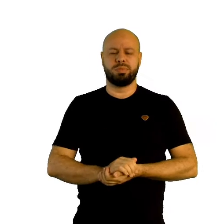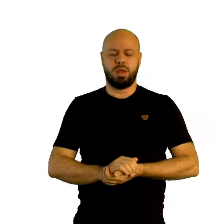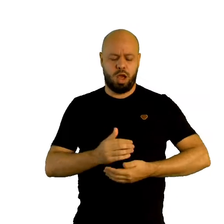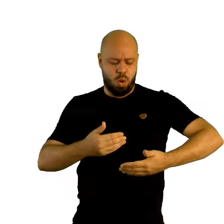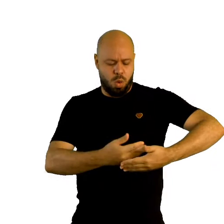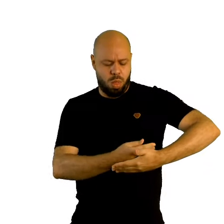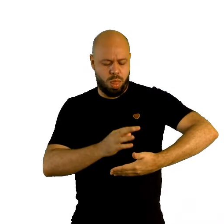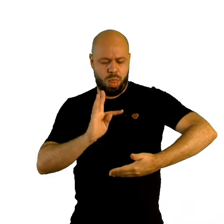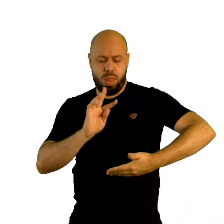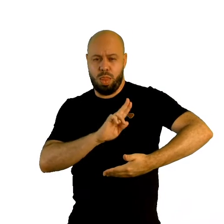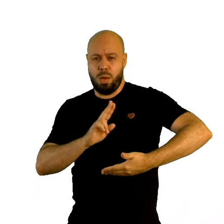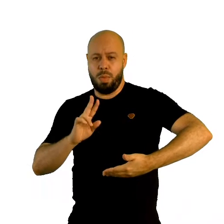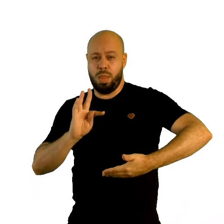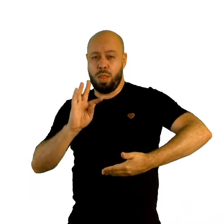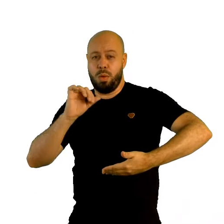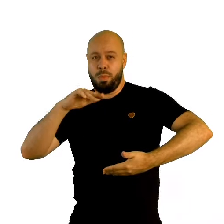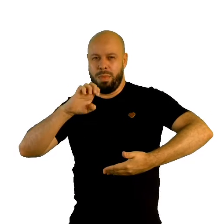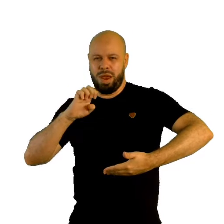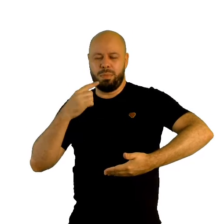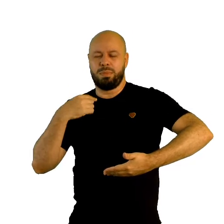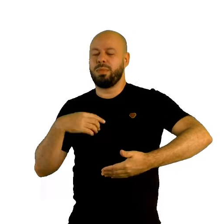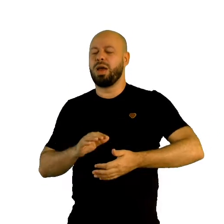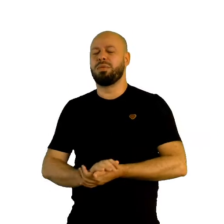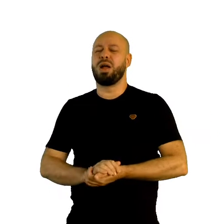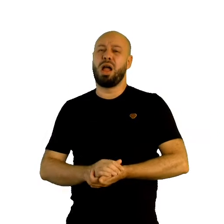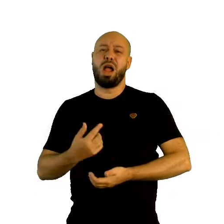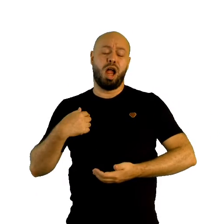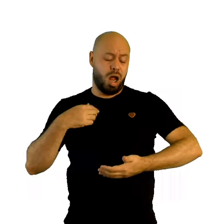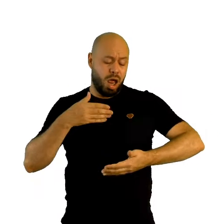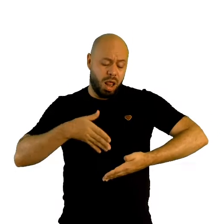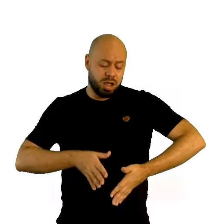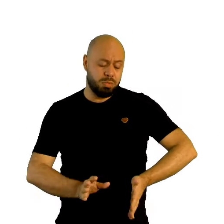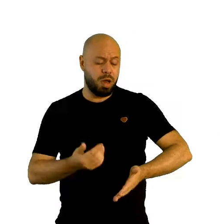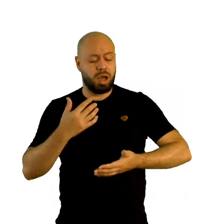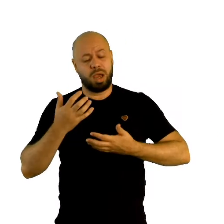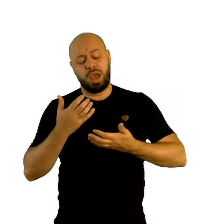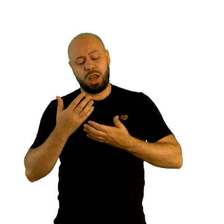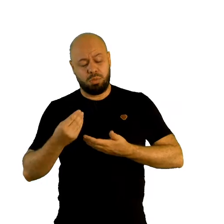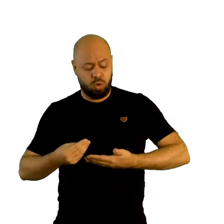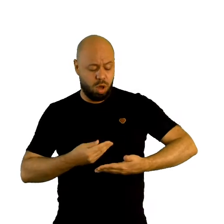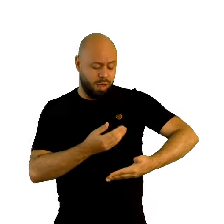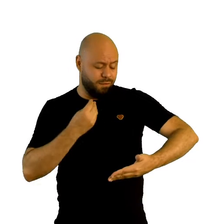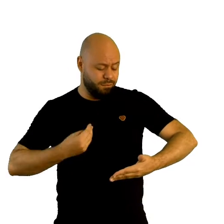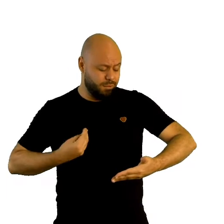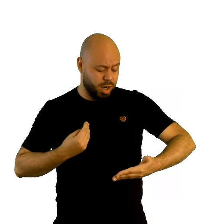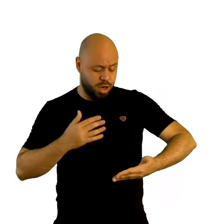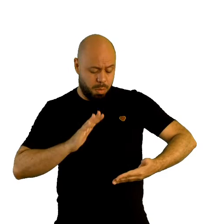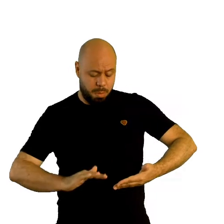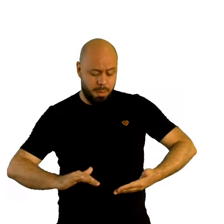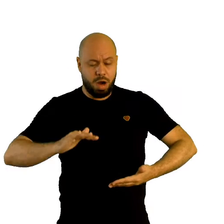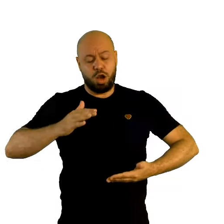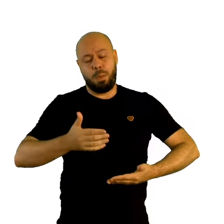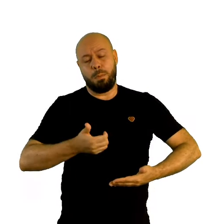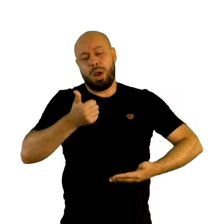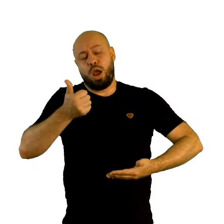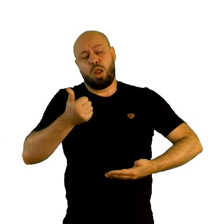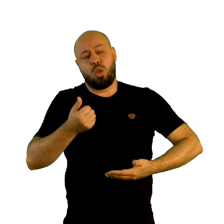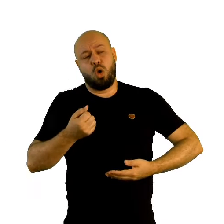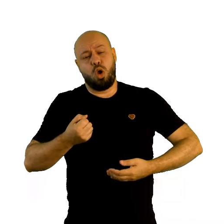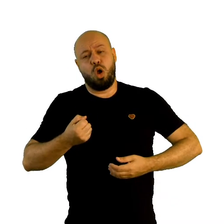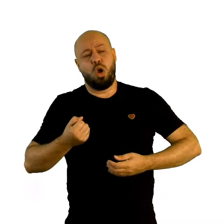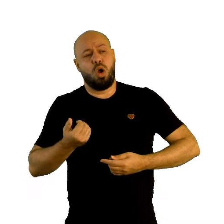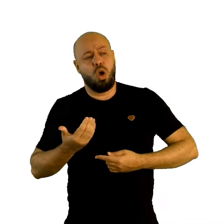reforçou esse nosso desejo. Queríamos oferecer a ele uma infância mais próxima da